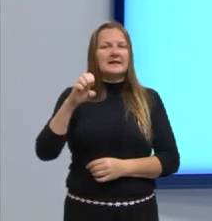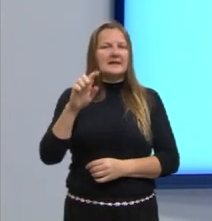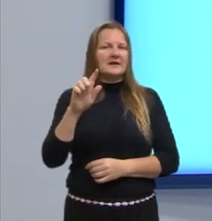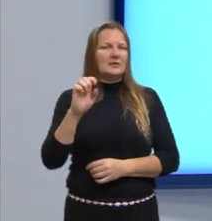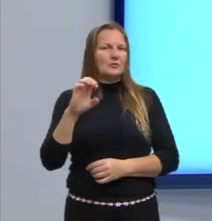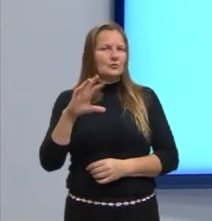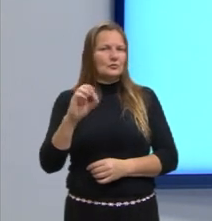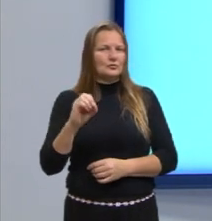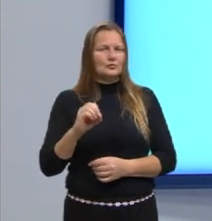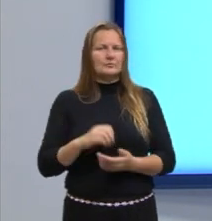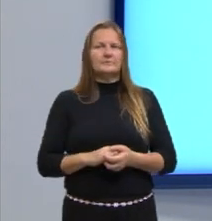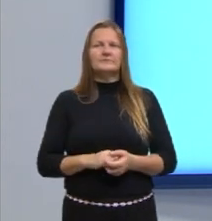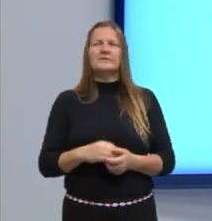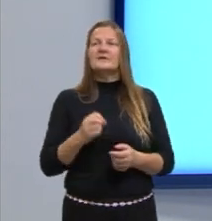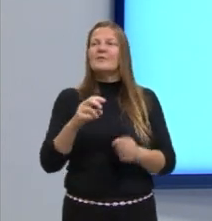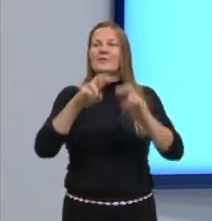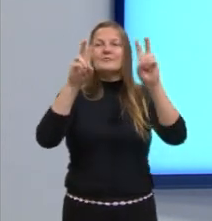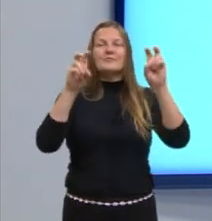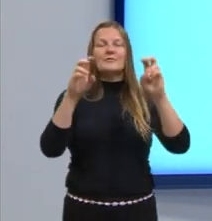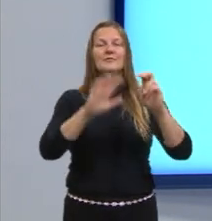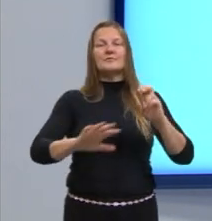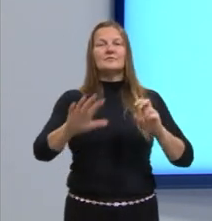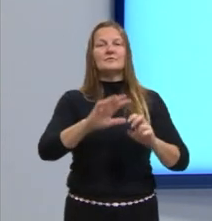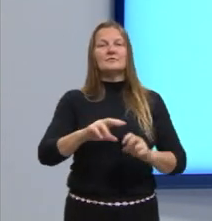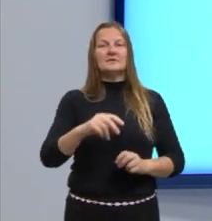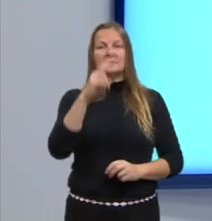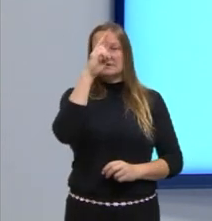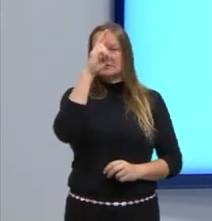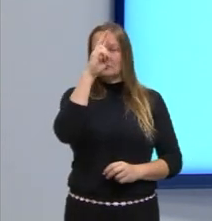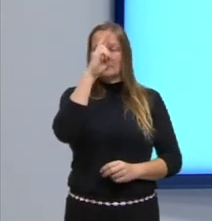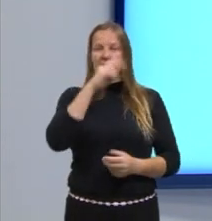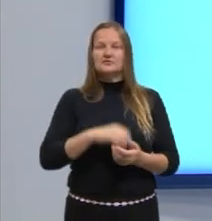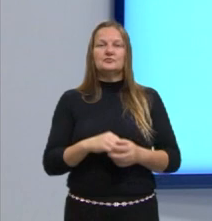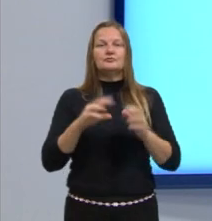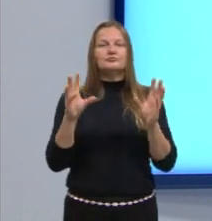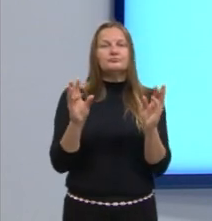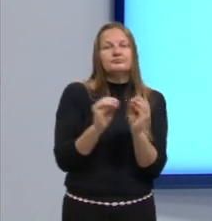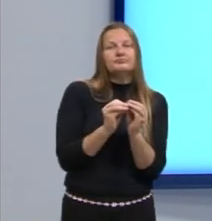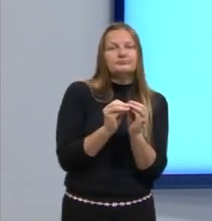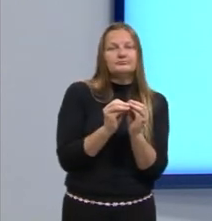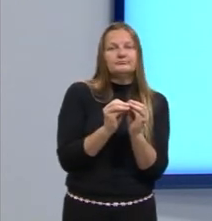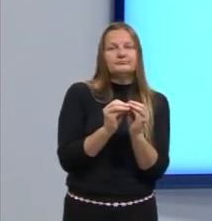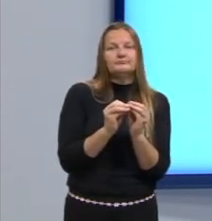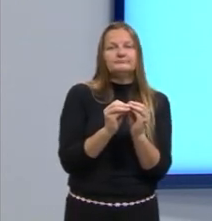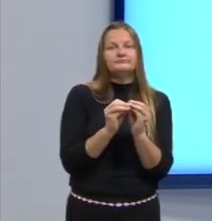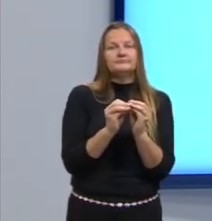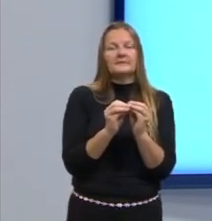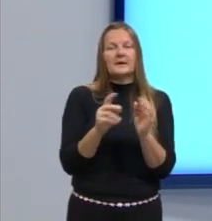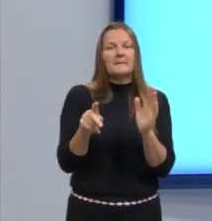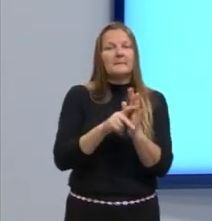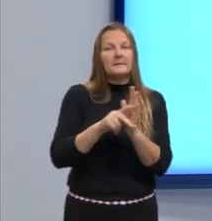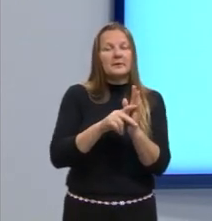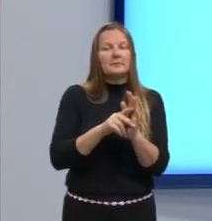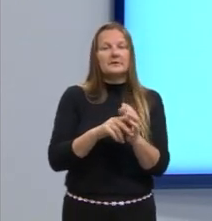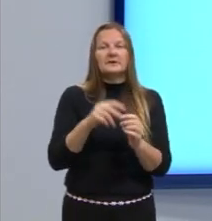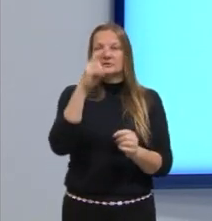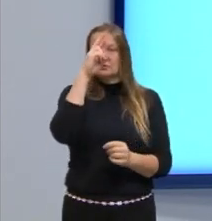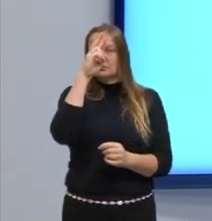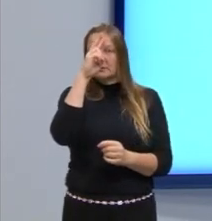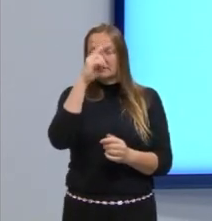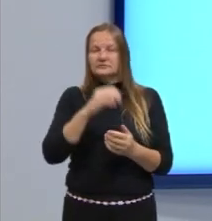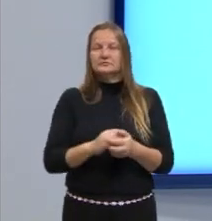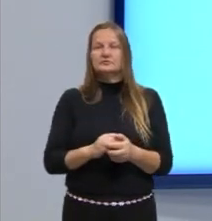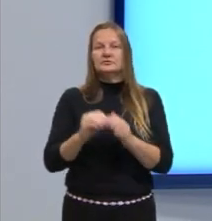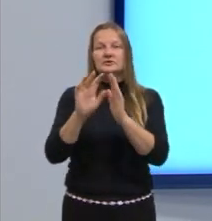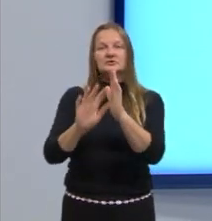a gente acaba utilizando somente a relatividade restrita tá então ela acaba então não sendo abordada